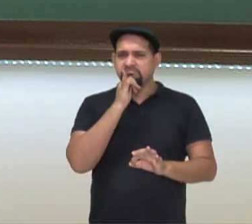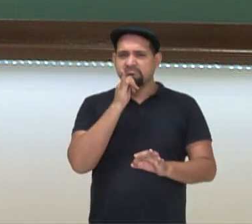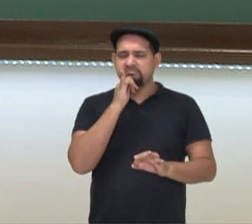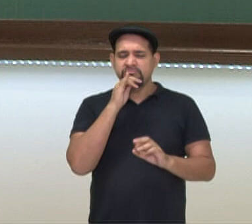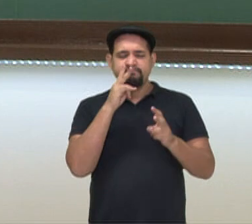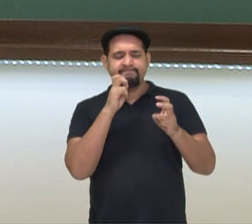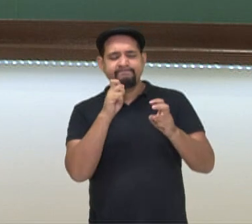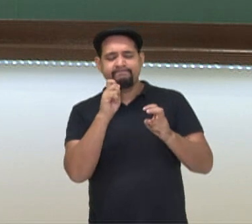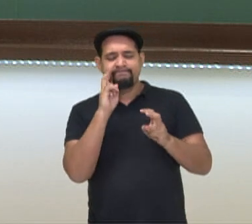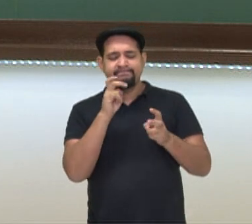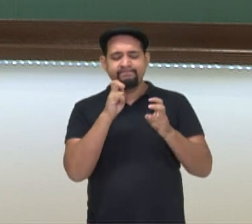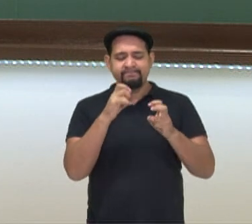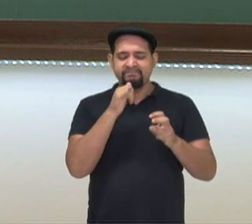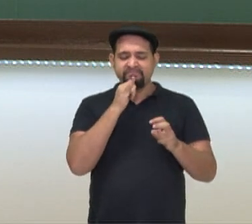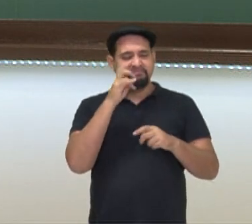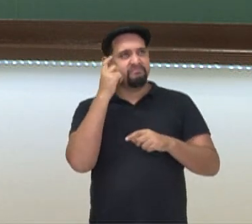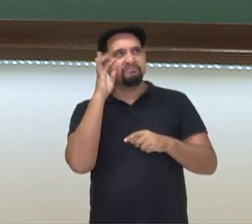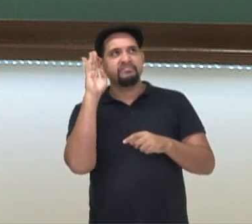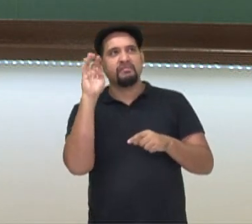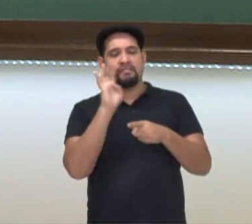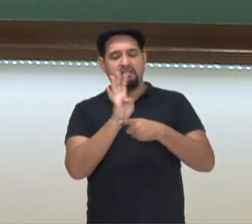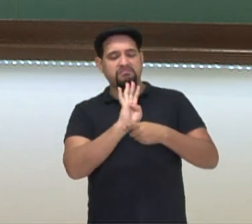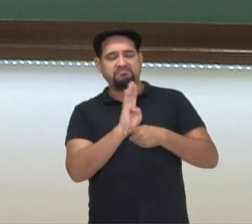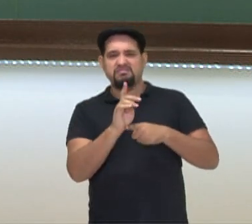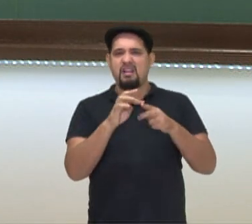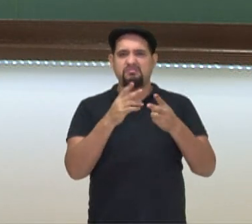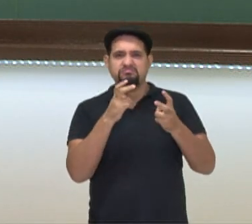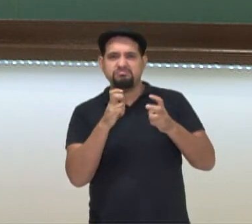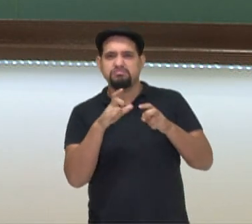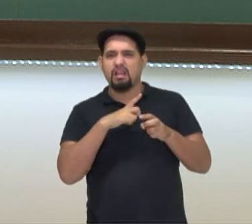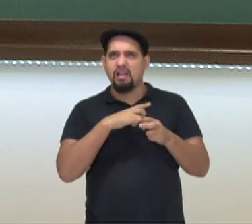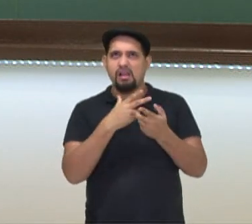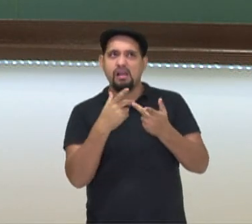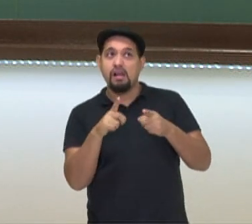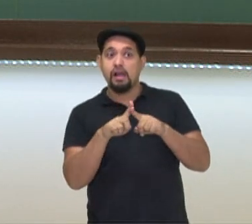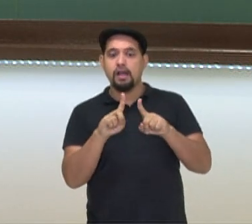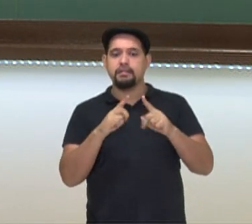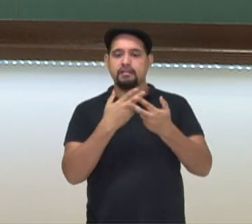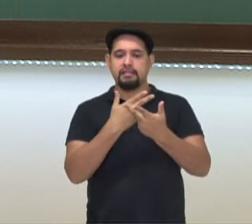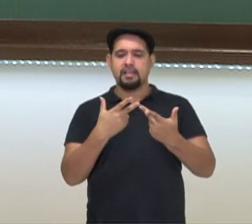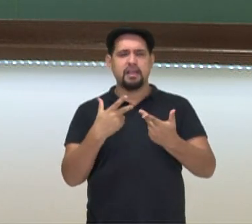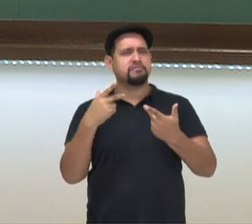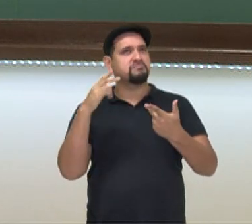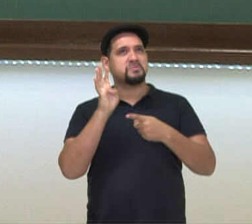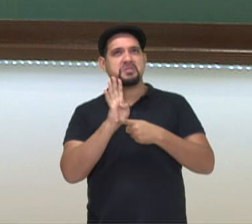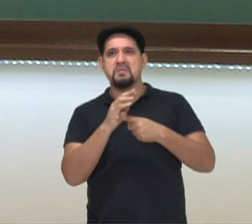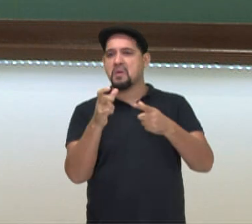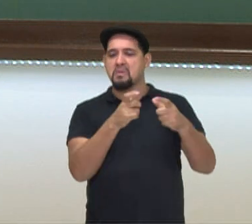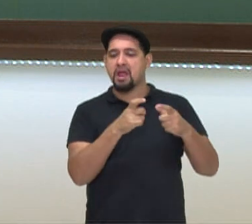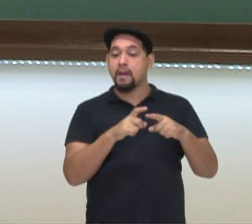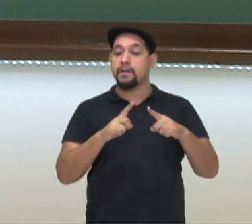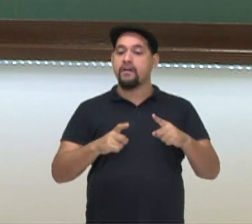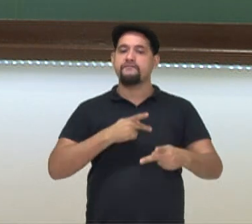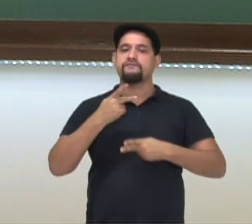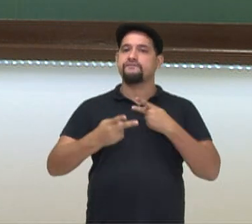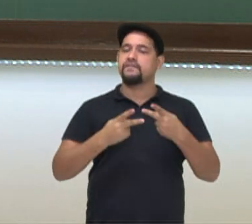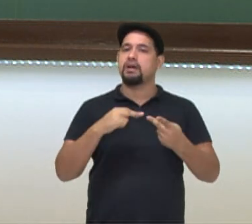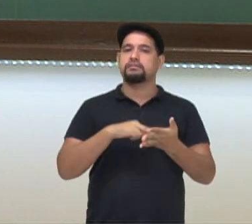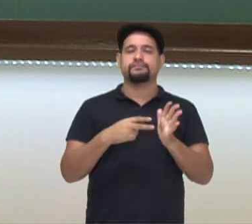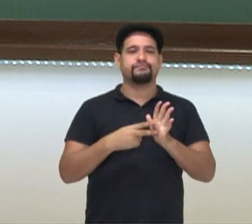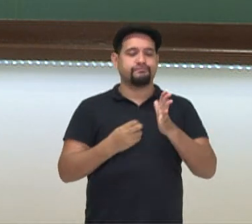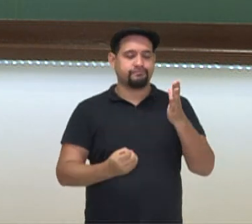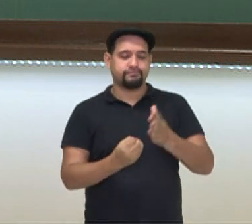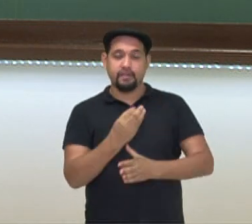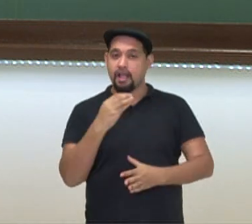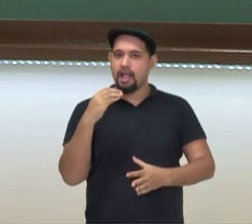que estamos no cinema. E a partir desse local começa a improvisação. Então as possibilidades são muitas, mas a fala é criada na